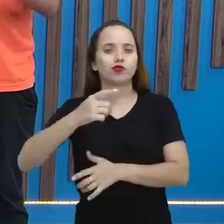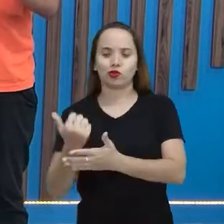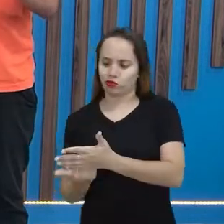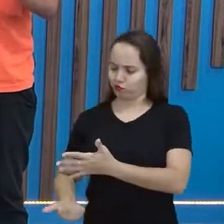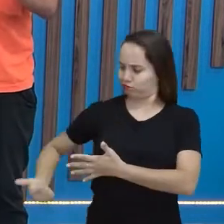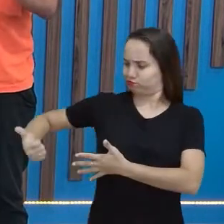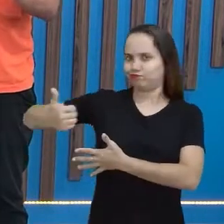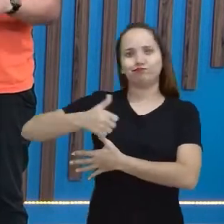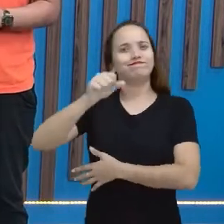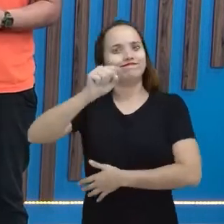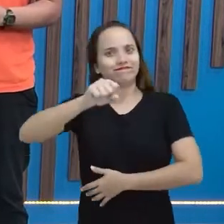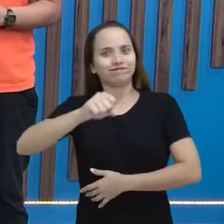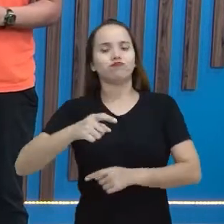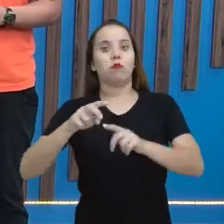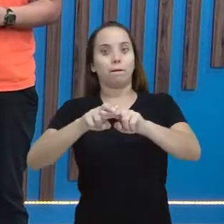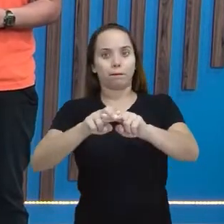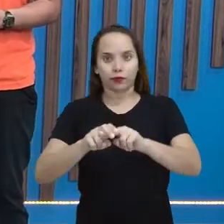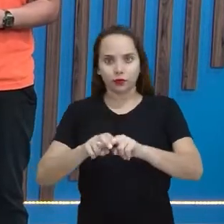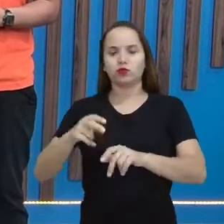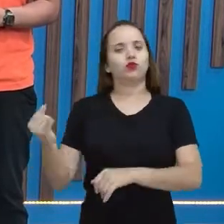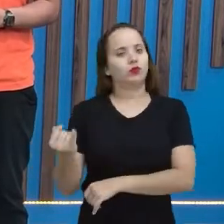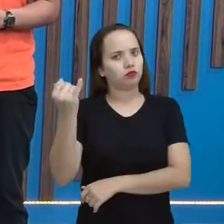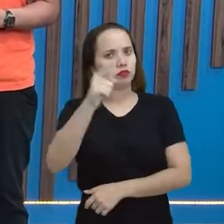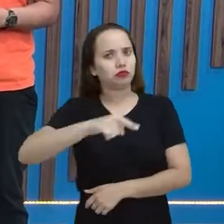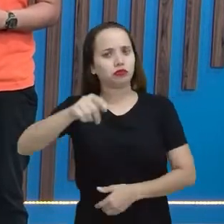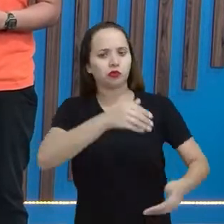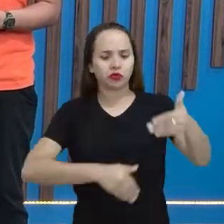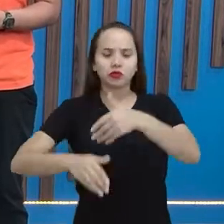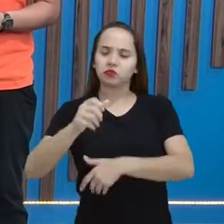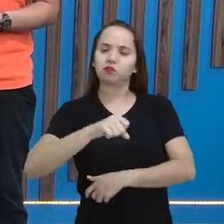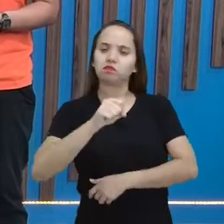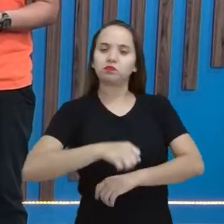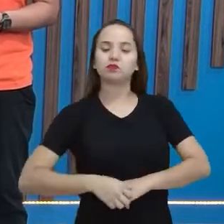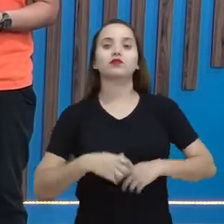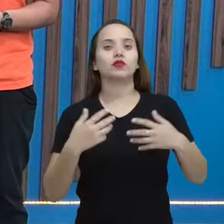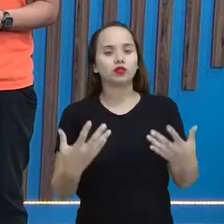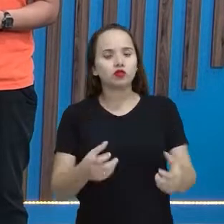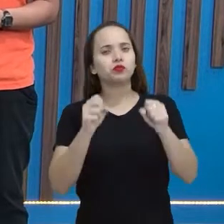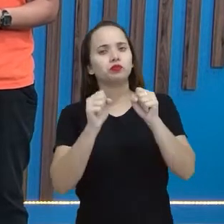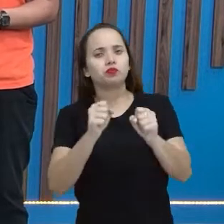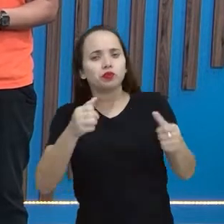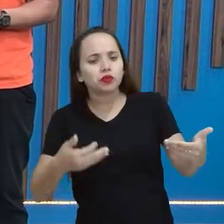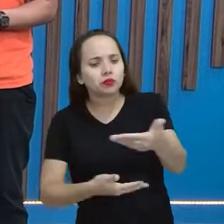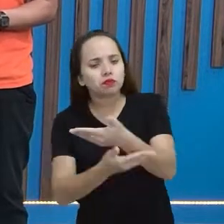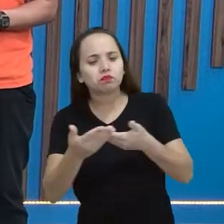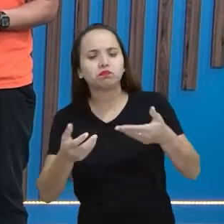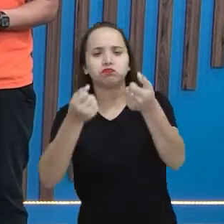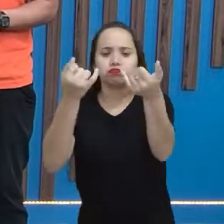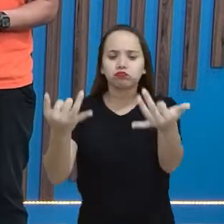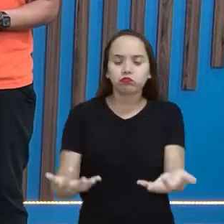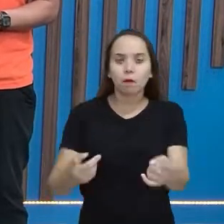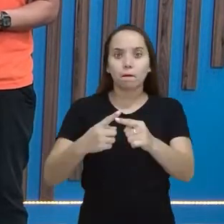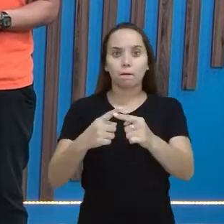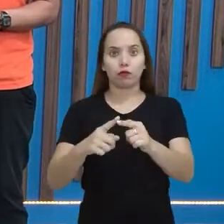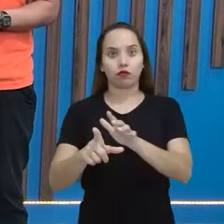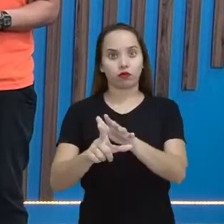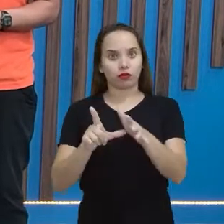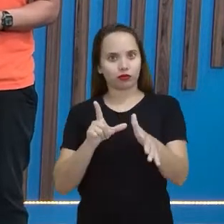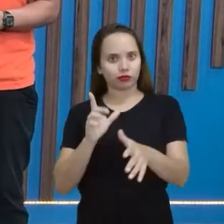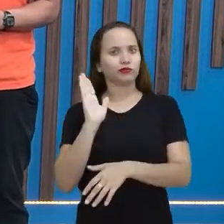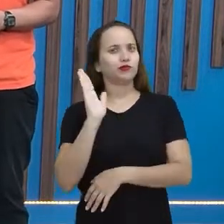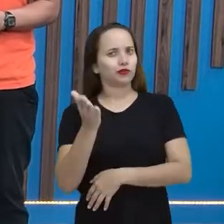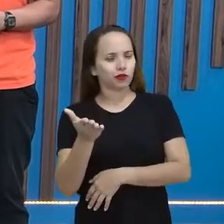importante a participação, hein? Sim. Aí a gente poder cada vez mais falar disso, de que, como a gente já trouxe antes, falar